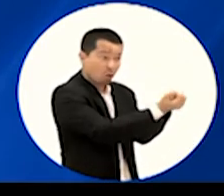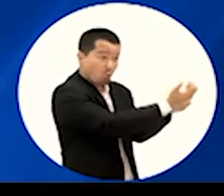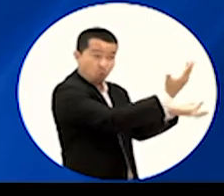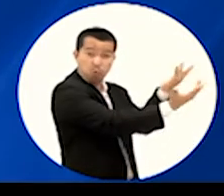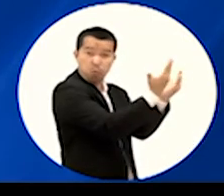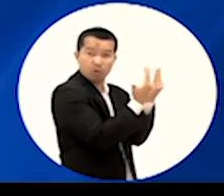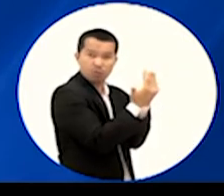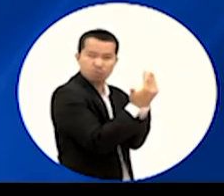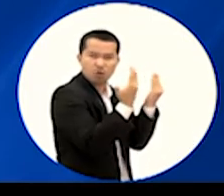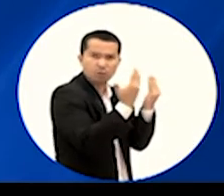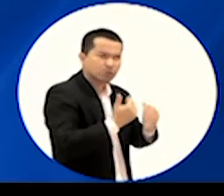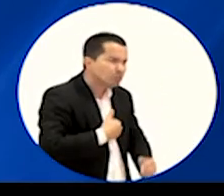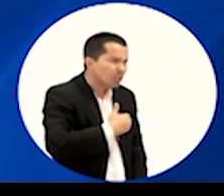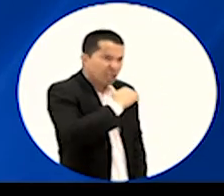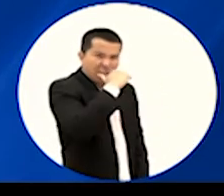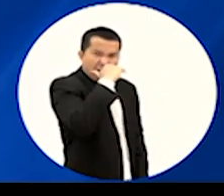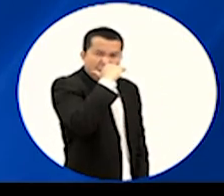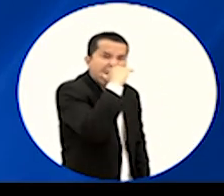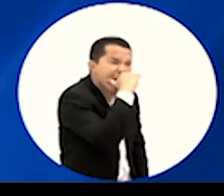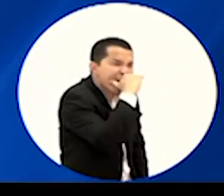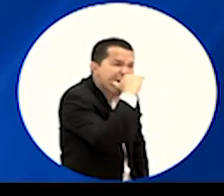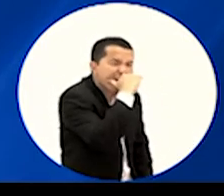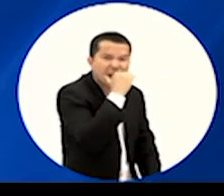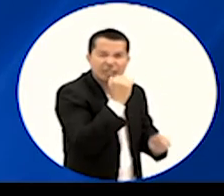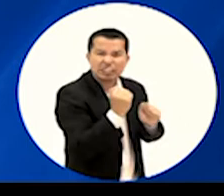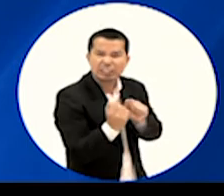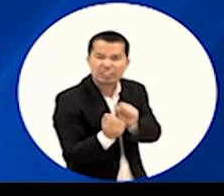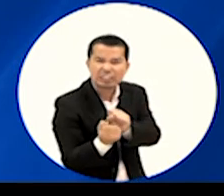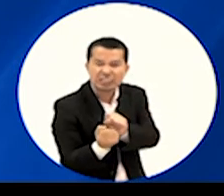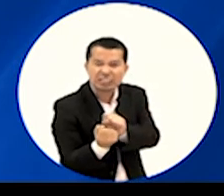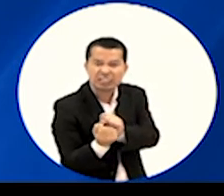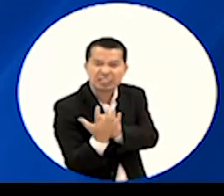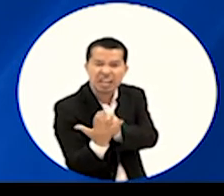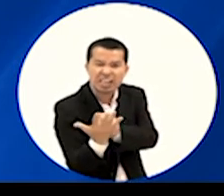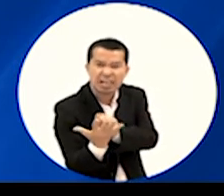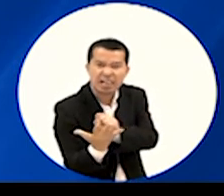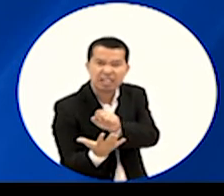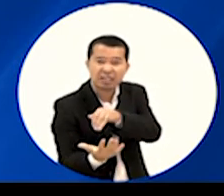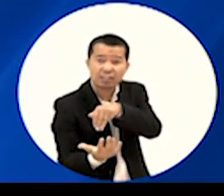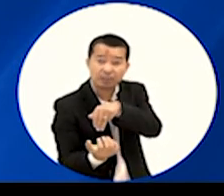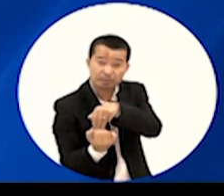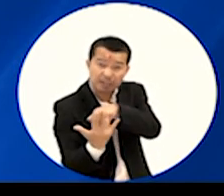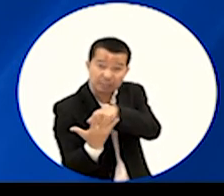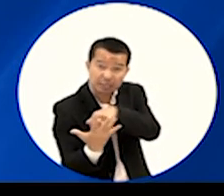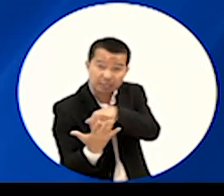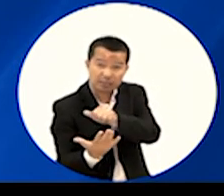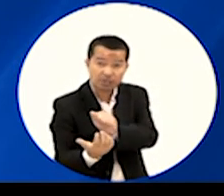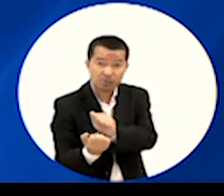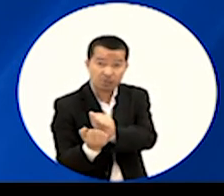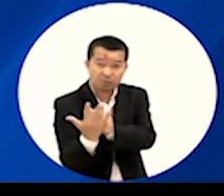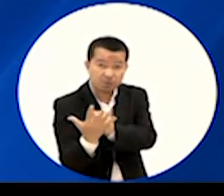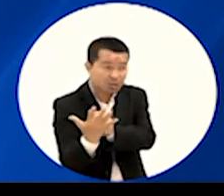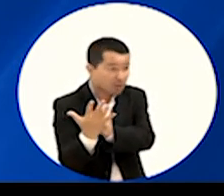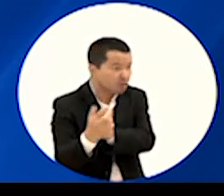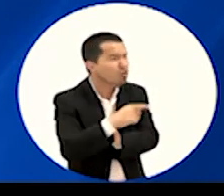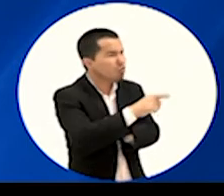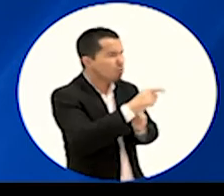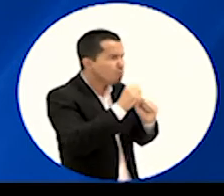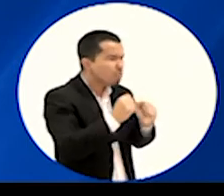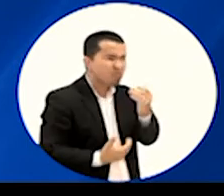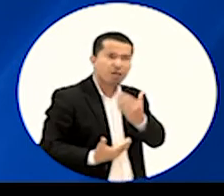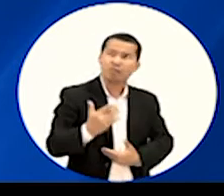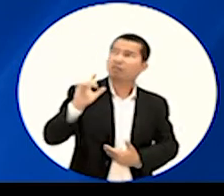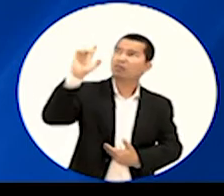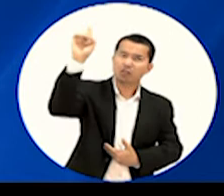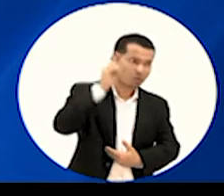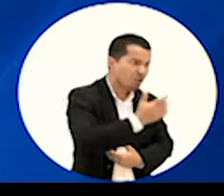gritou: Sadraque, Mesaque e Abidnego, servos do Deus Altíssimo, saiam daí e venham cá. E os